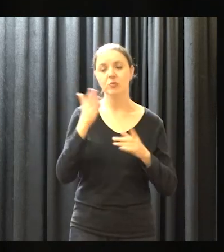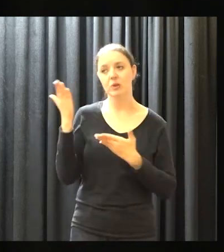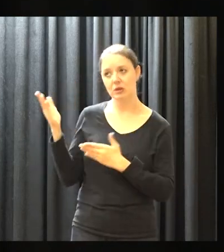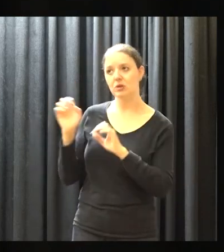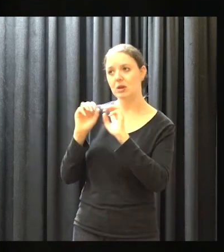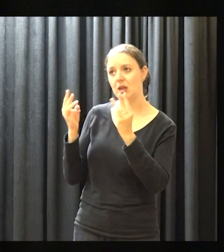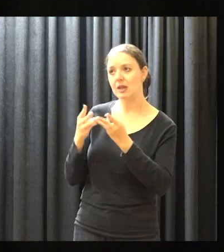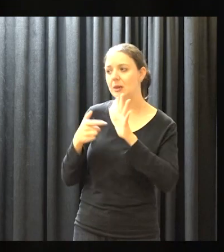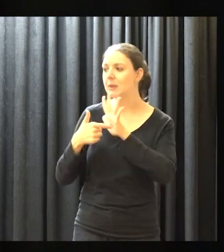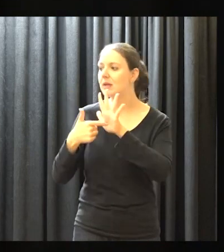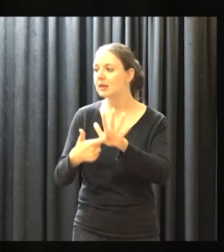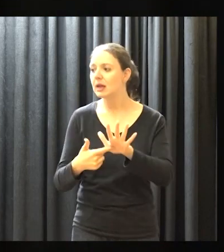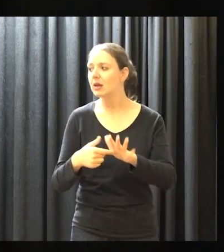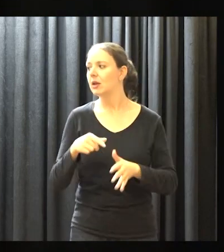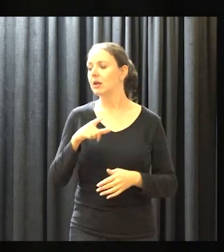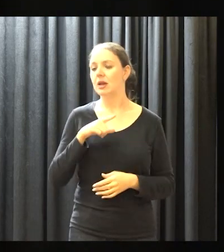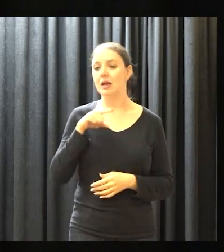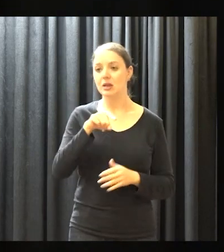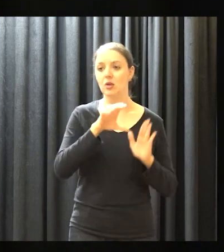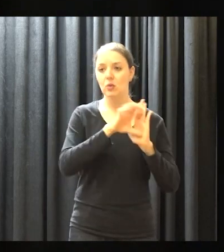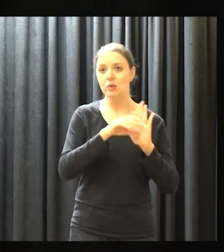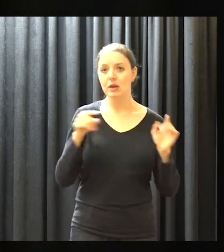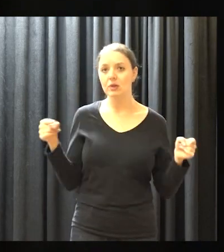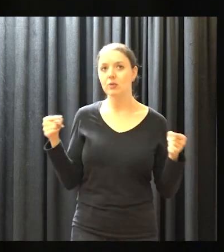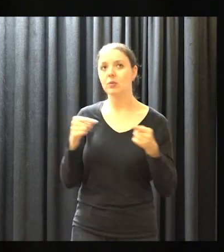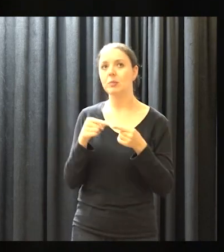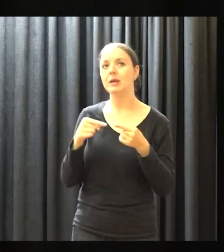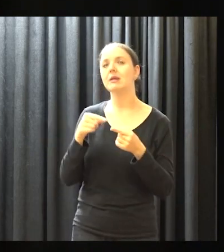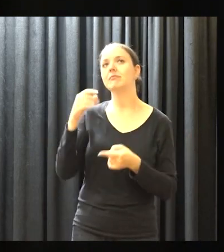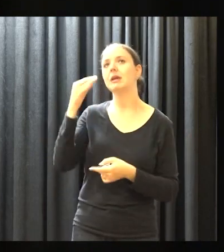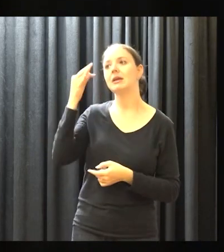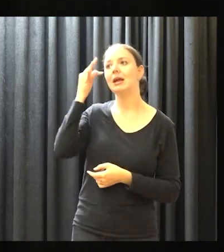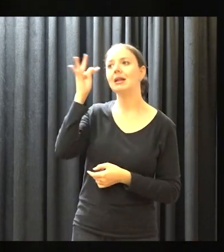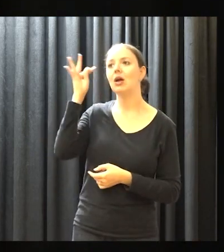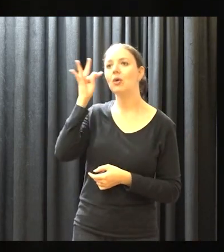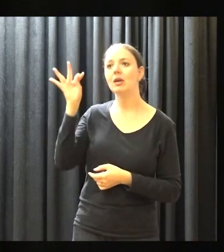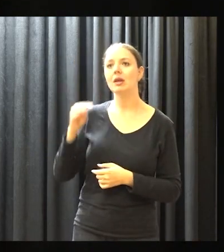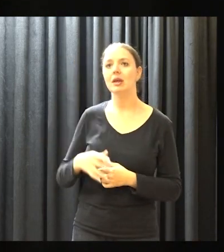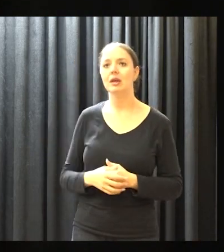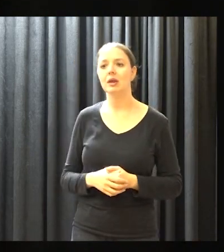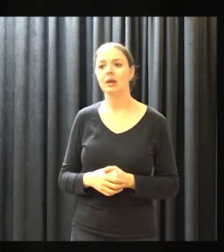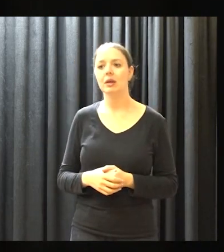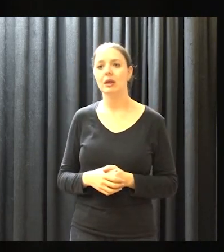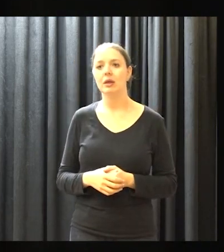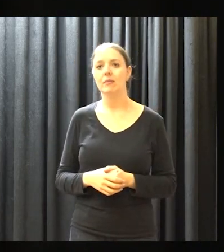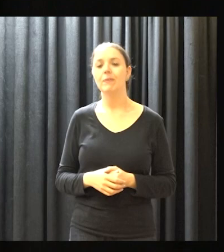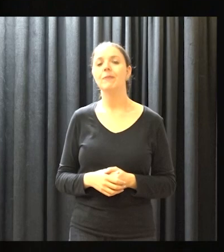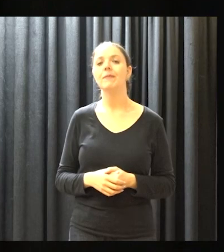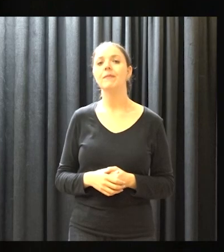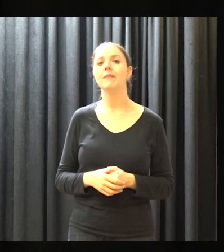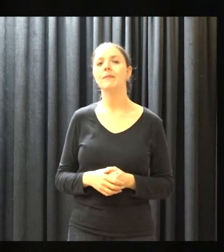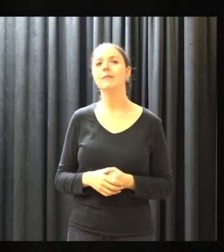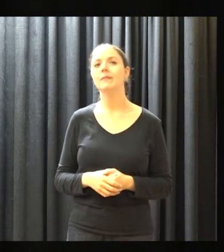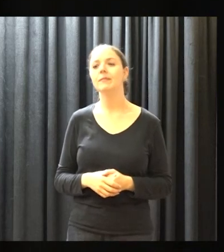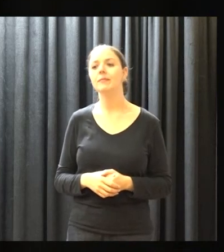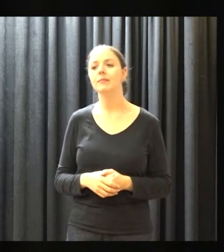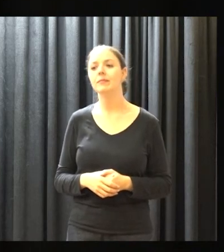acho interessante trabalhar na teoria, no chato, é corpo de extraordinário.